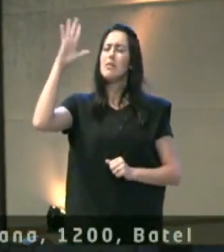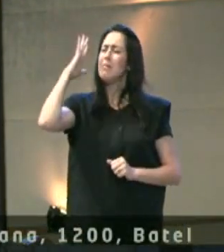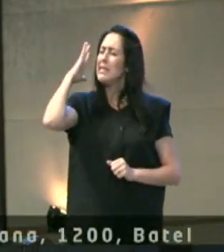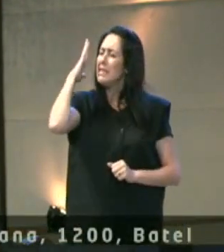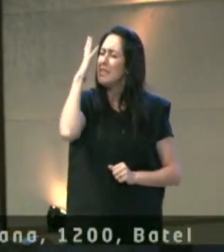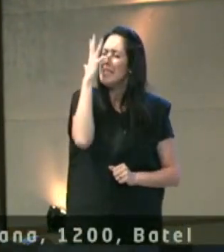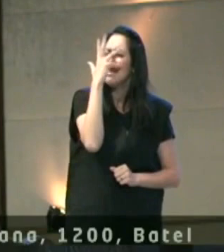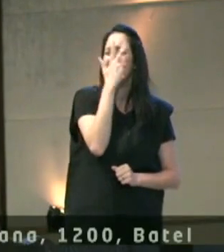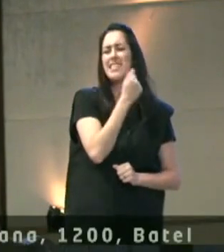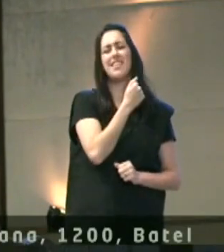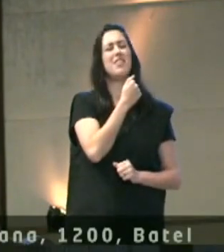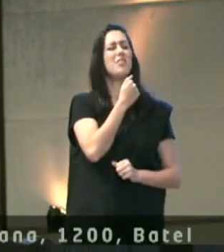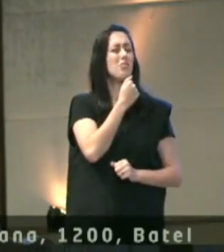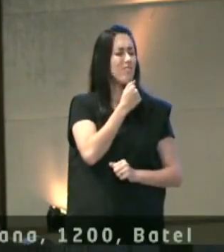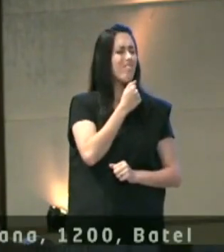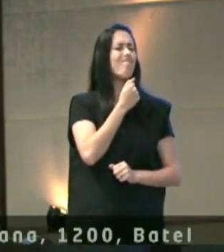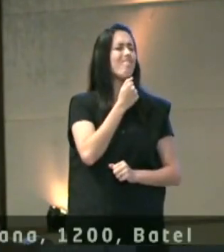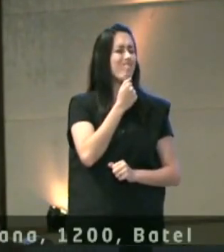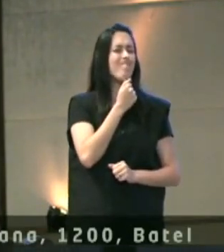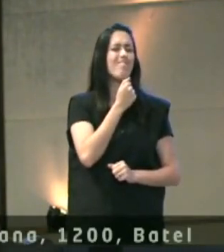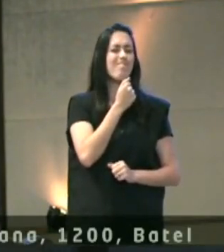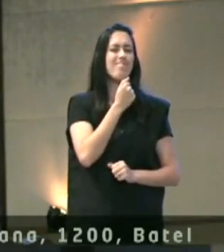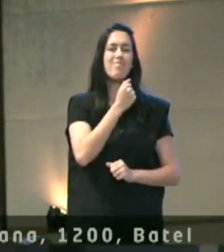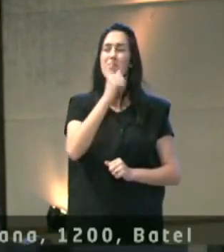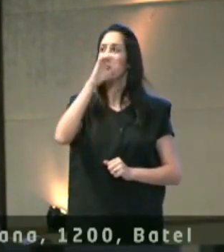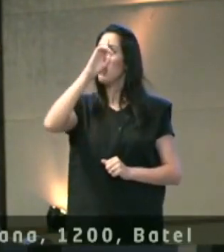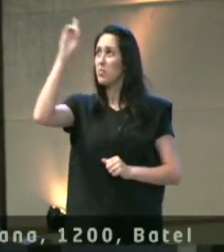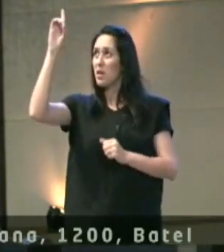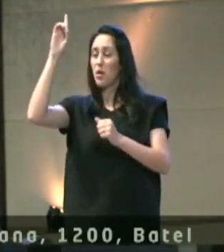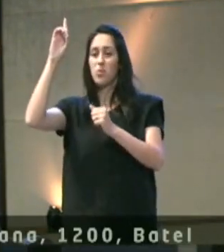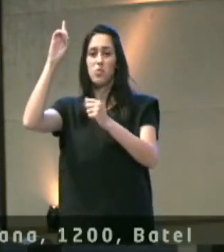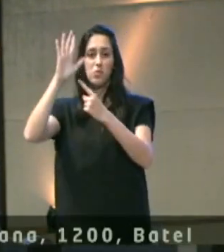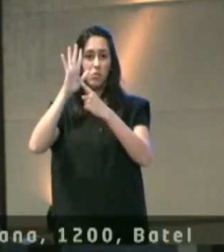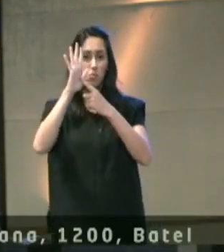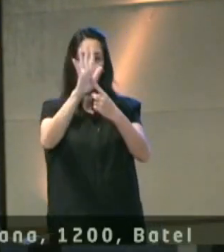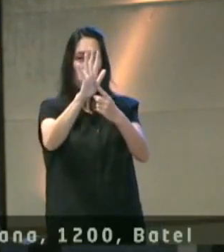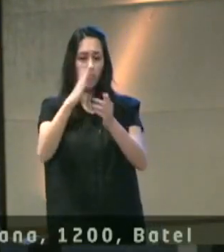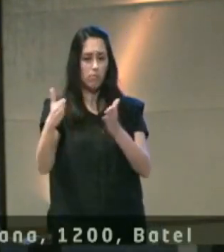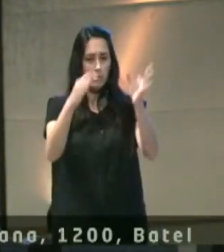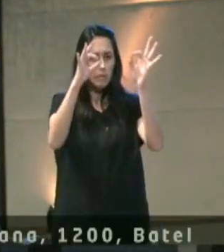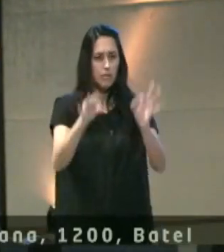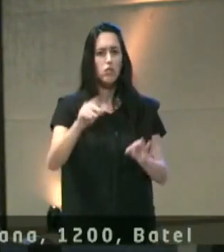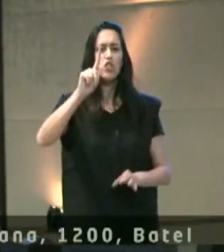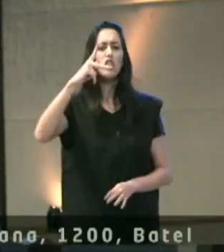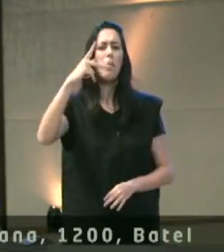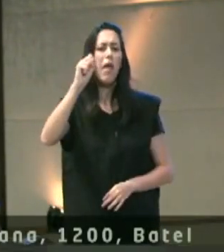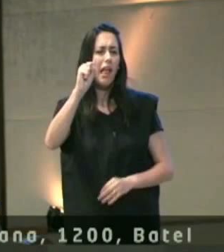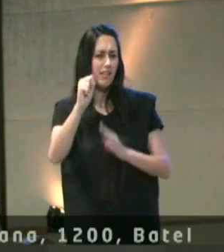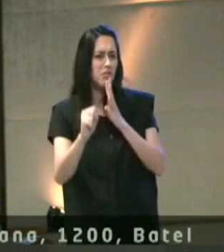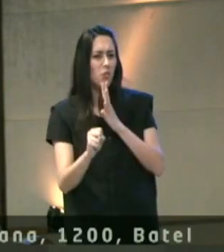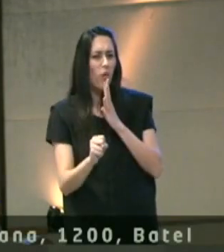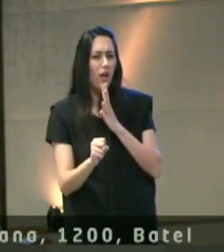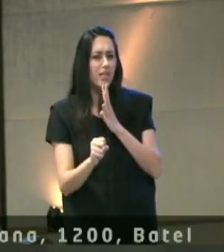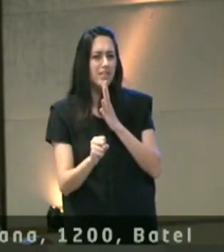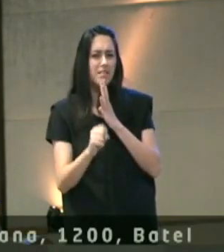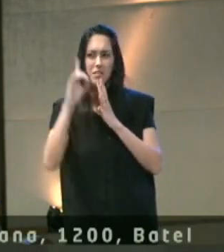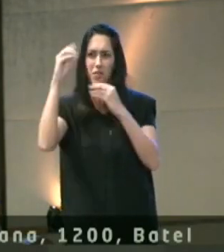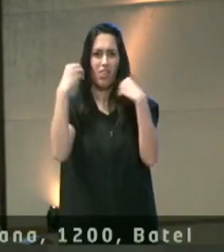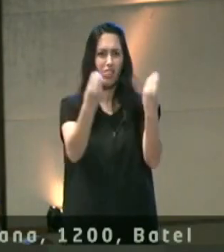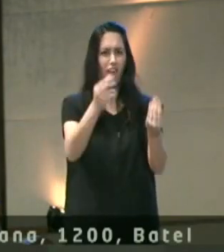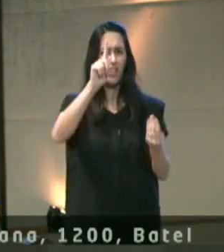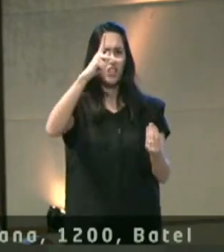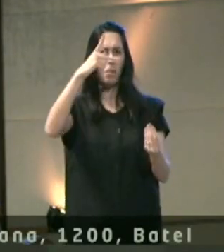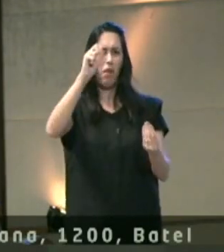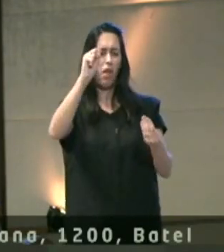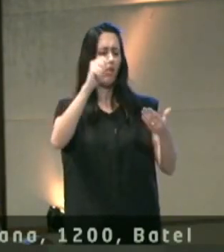Ele não dá para a gente um mapa, nem um GPS. Sabe o que ele